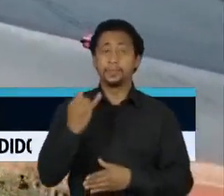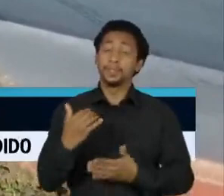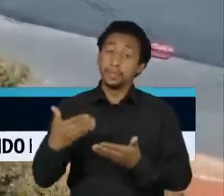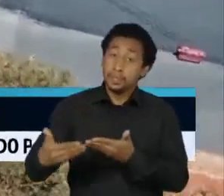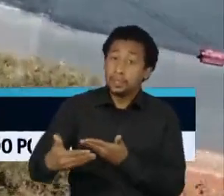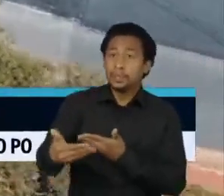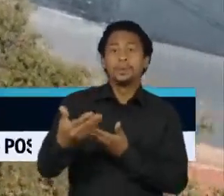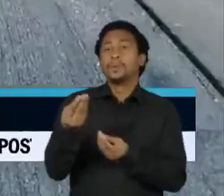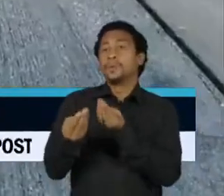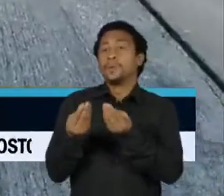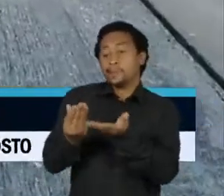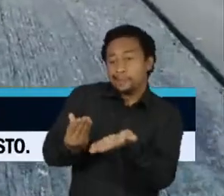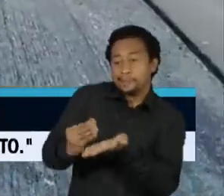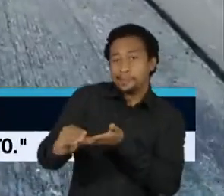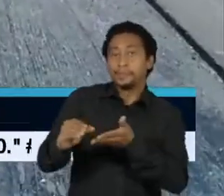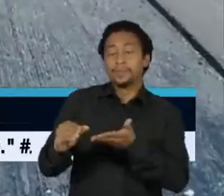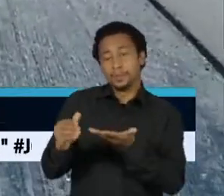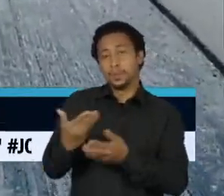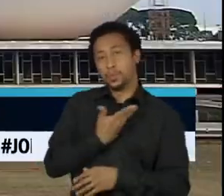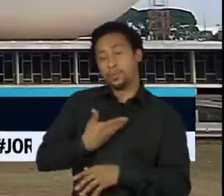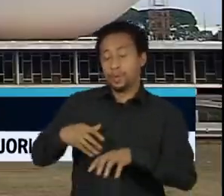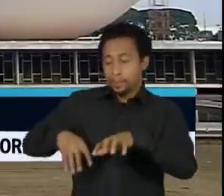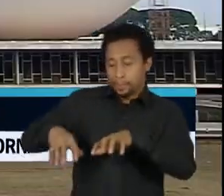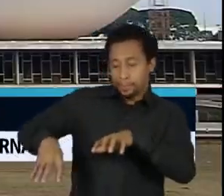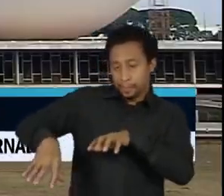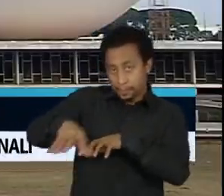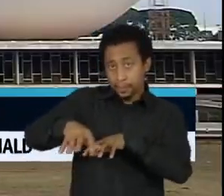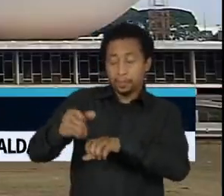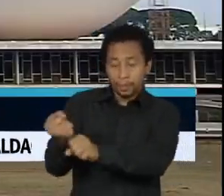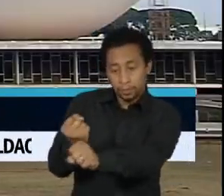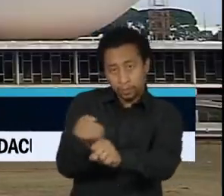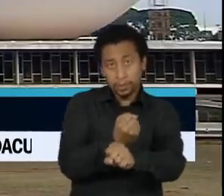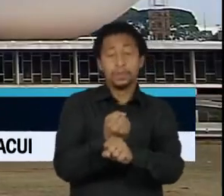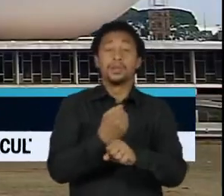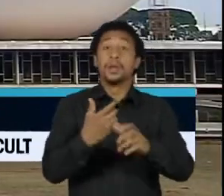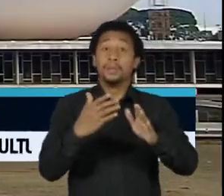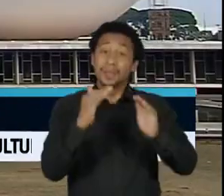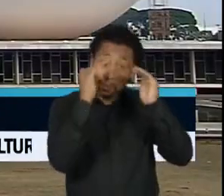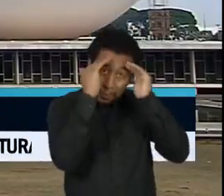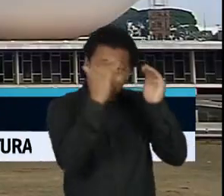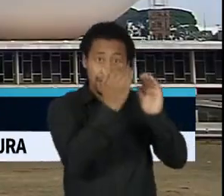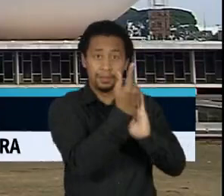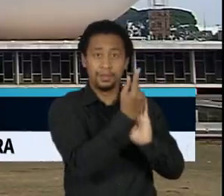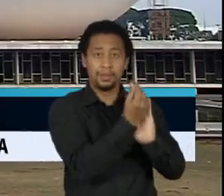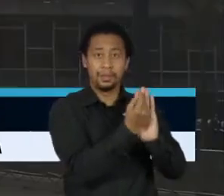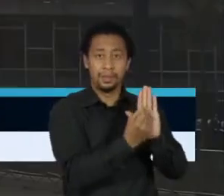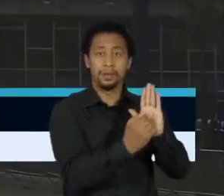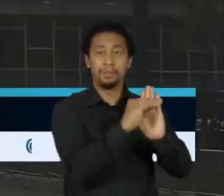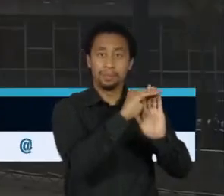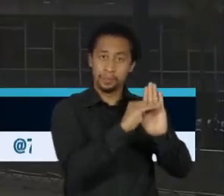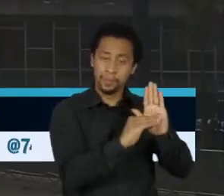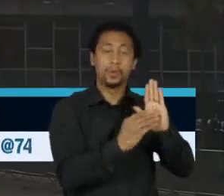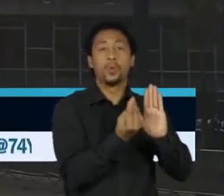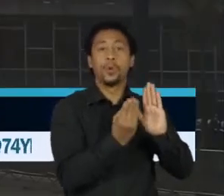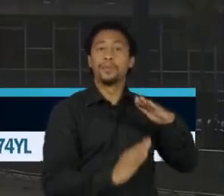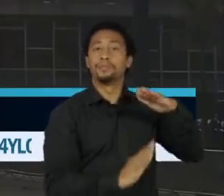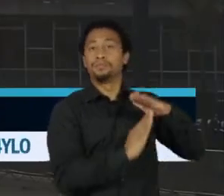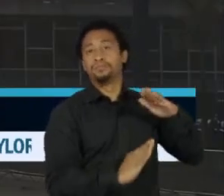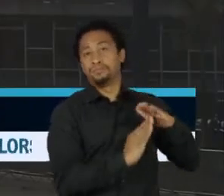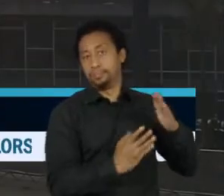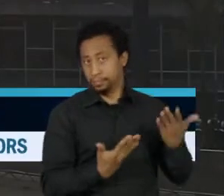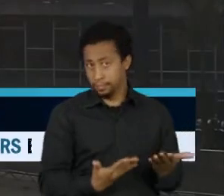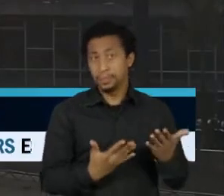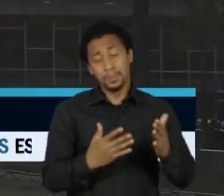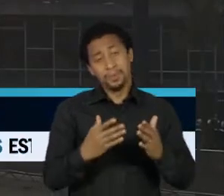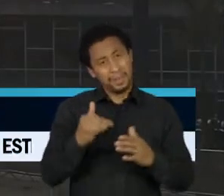em infraestrutura é o teto de gastos, a lei que restringe o crescimento de gastos públicos à inflação